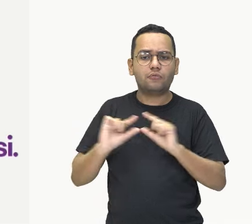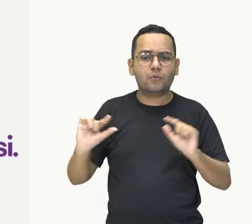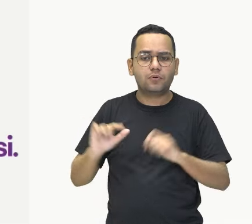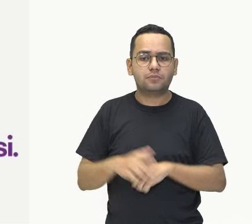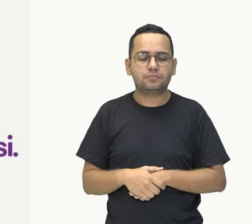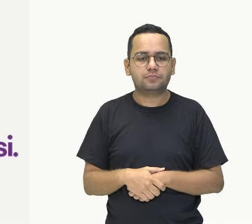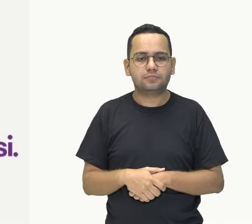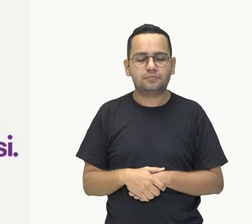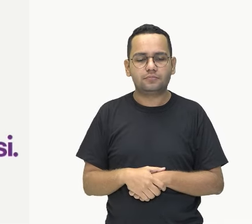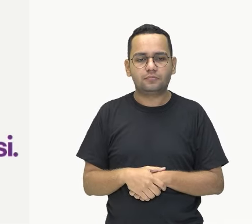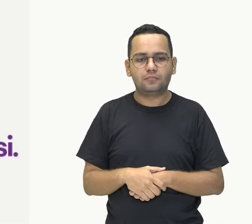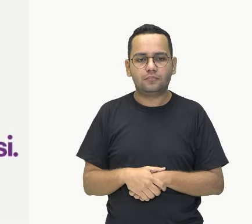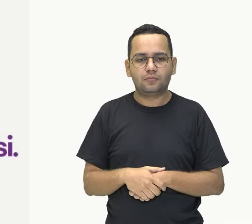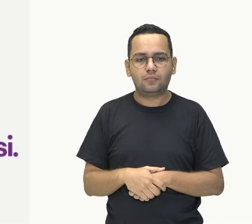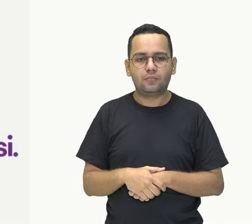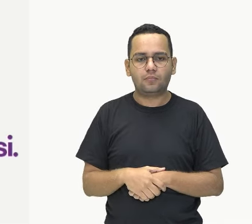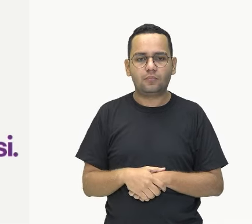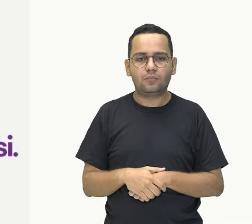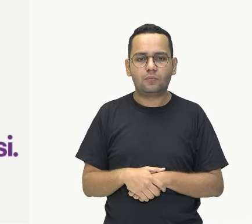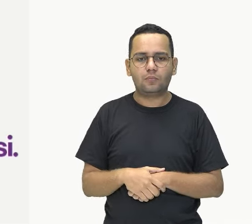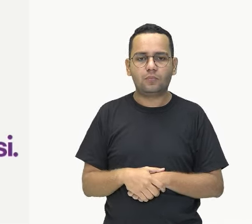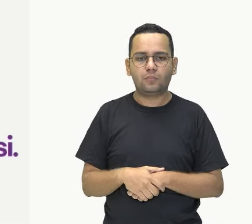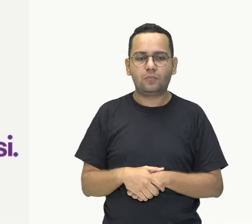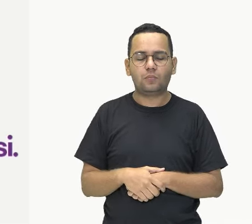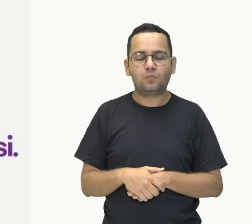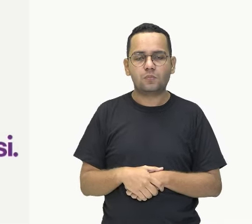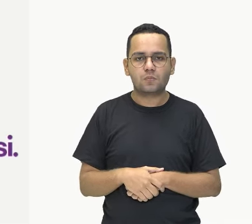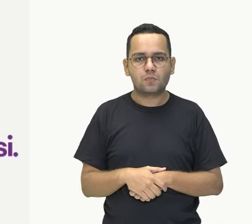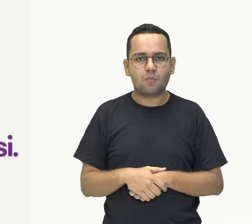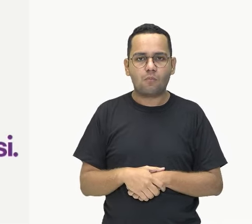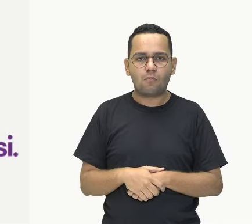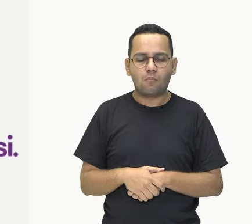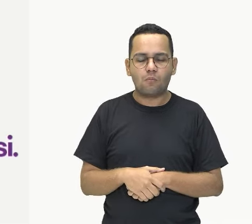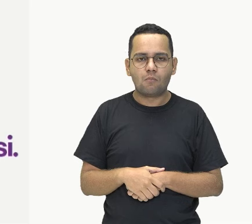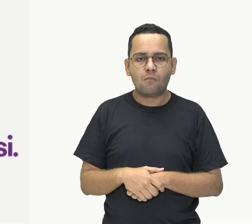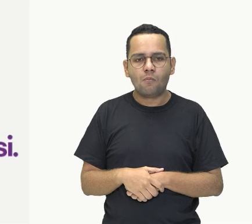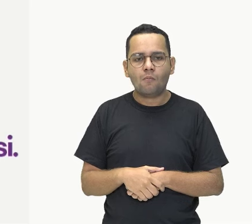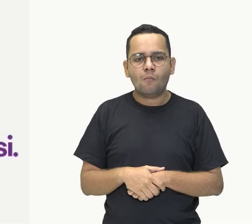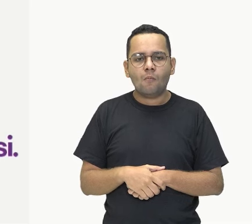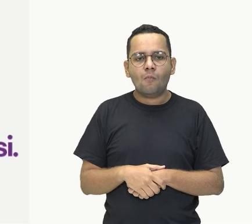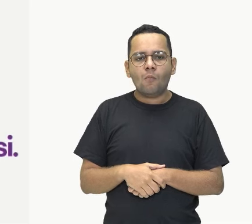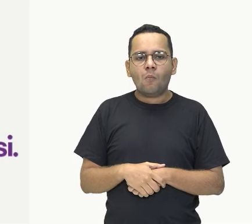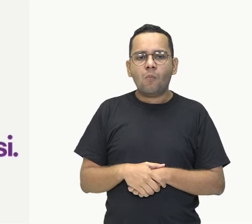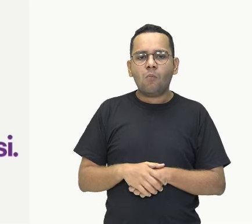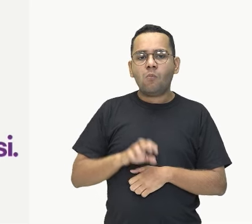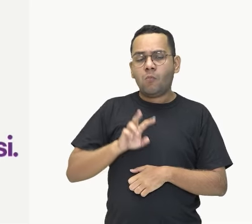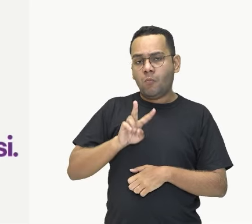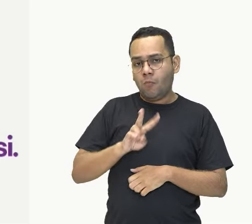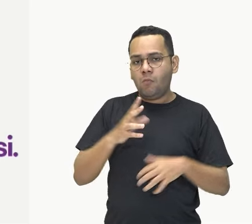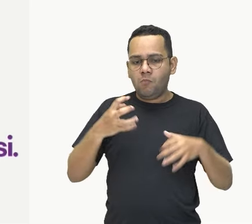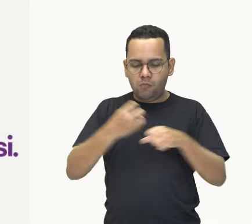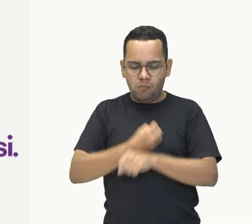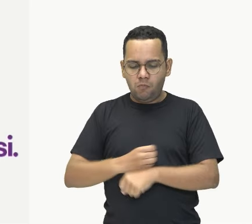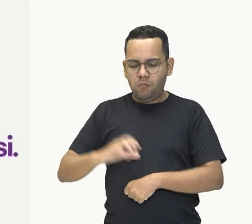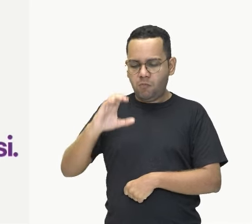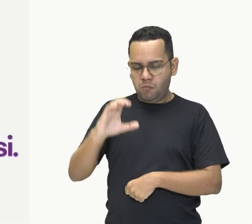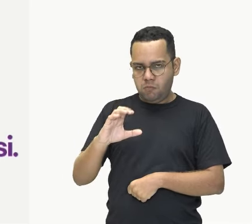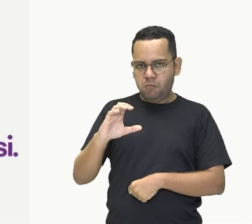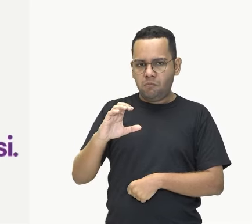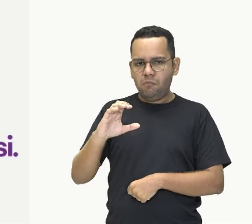paralelepípedo multiplicando as suas dimensões. Então, a gente multiplica, ó, comprimento